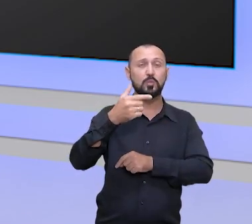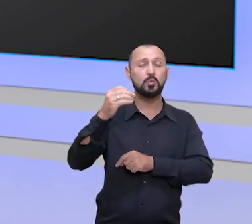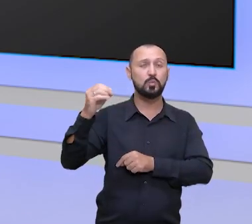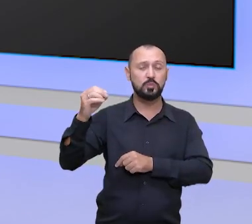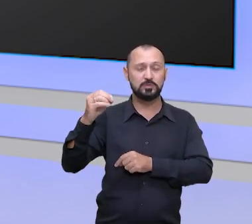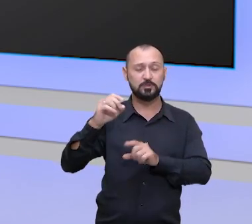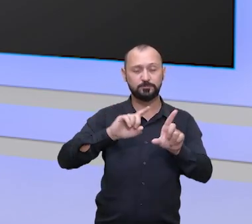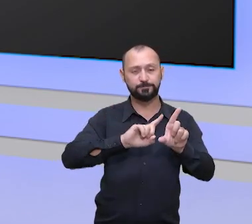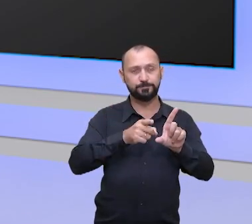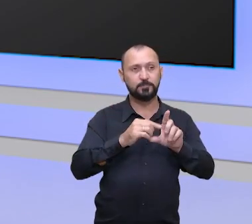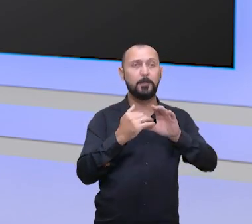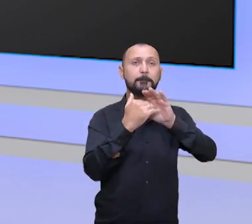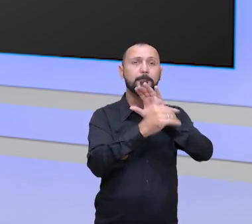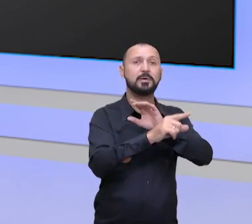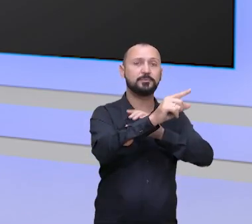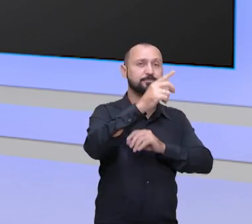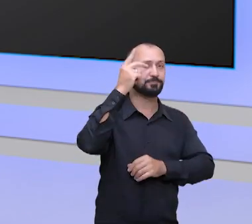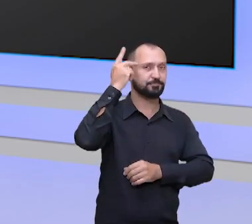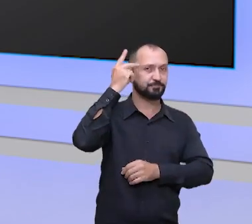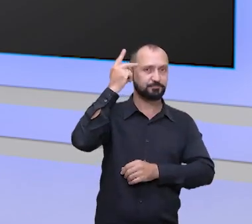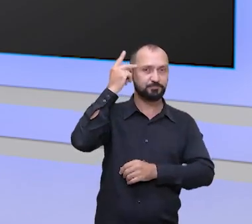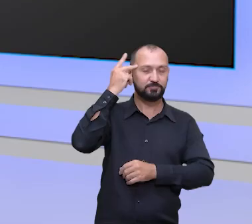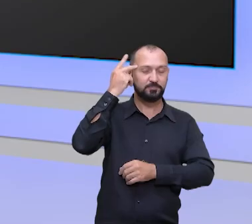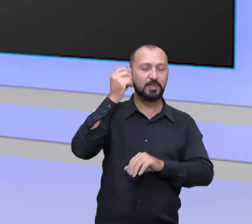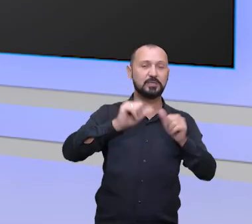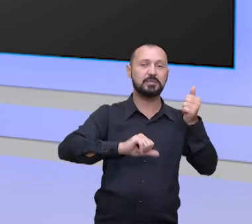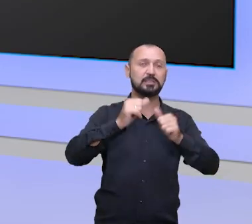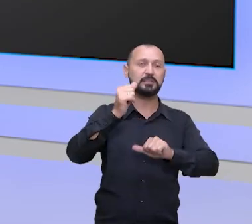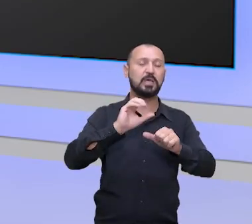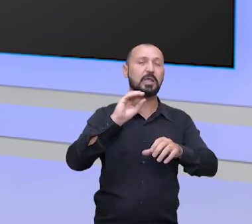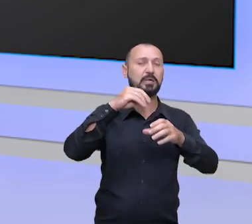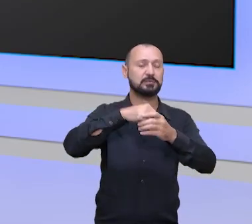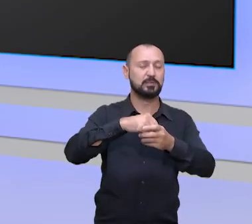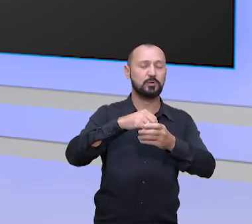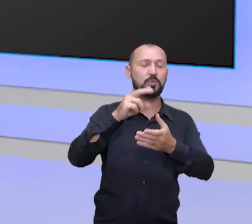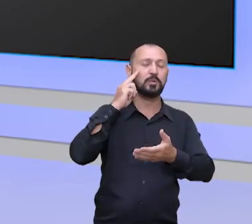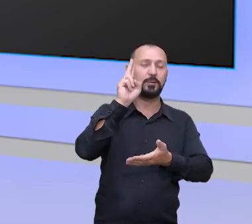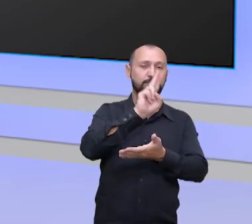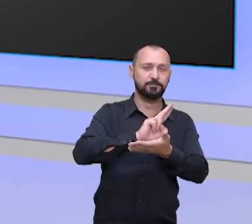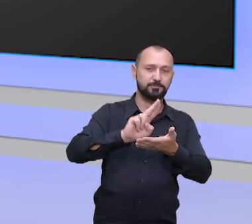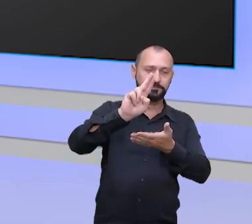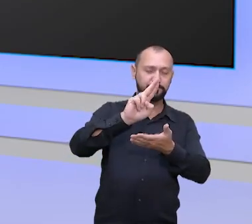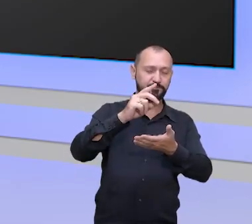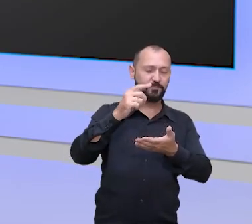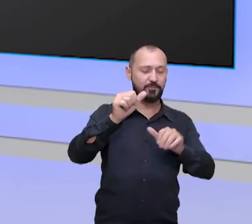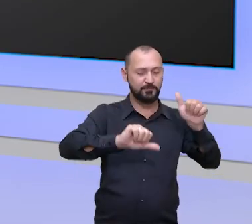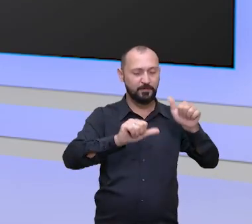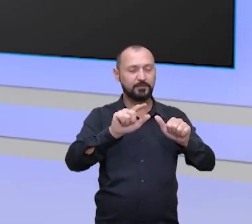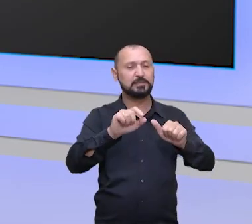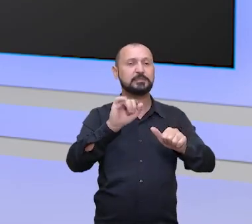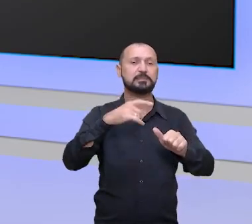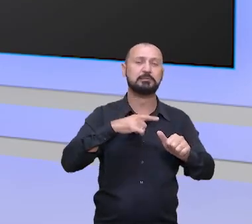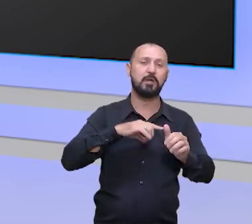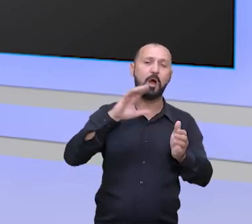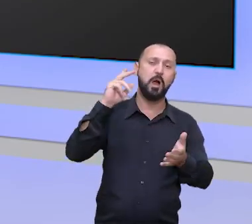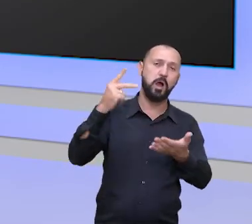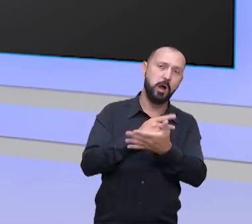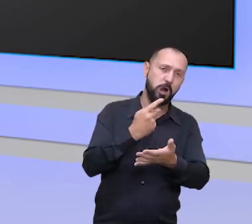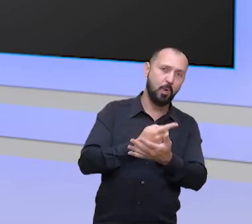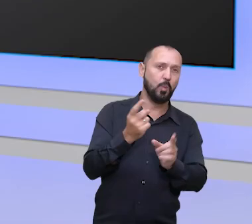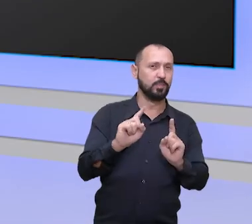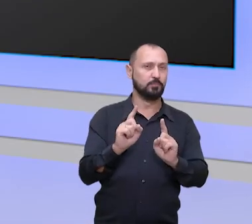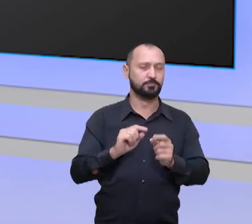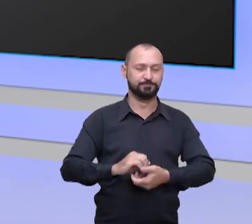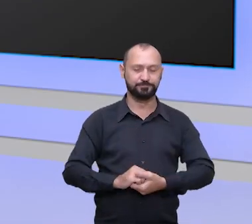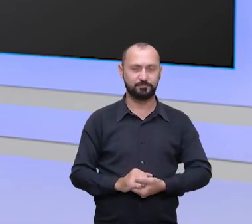encaminharam 200 relógios medidores para São Paulo. As análises laboratoriais poderão comprovar ou não